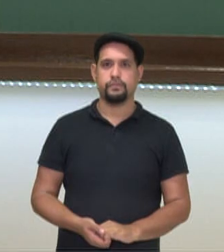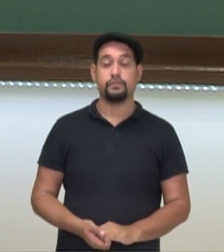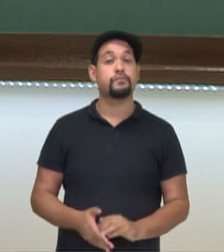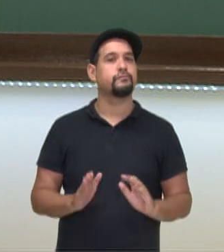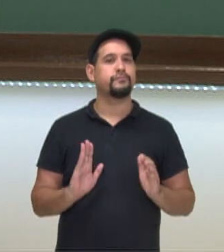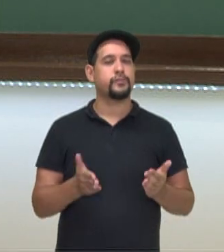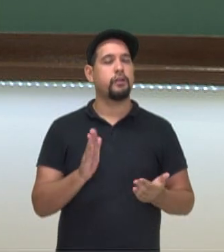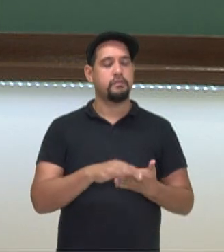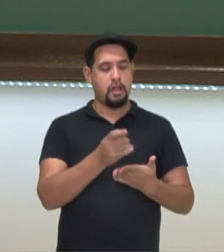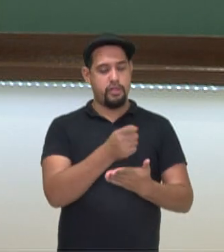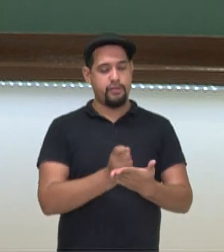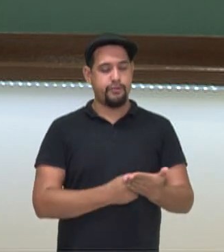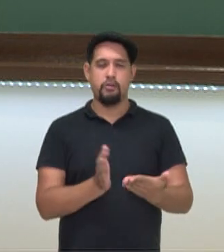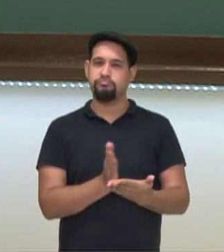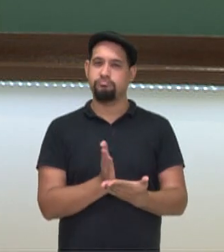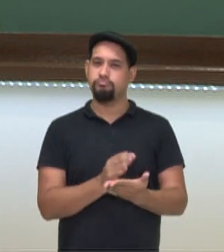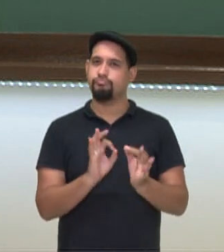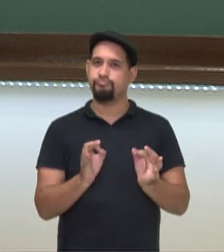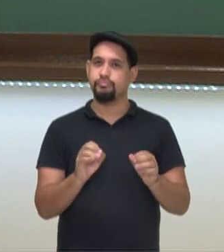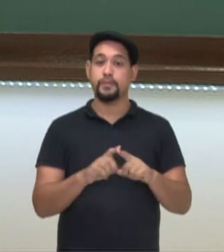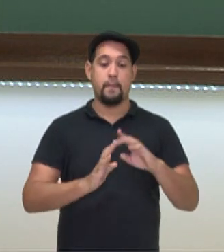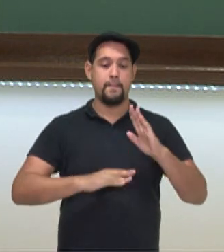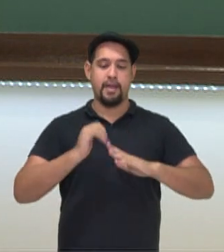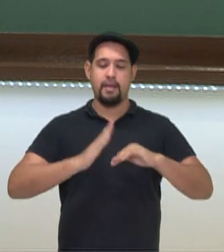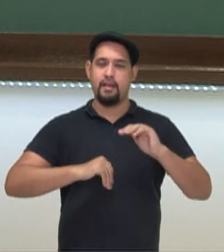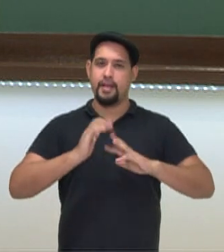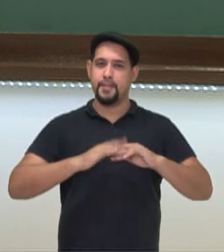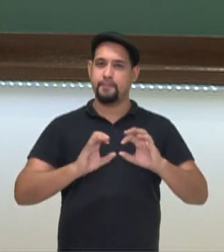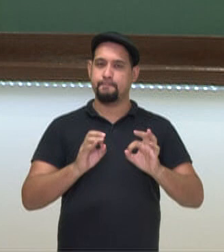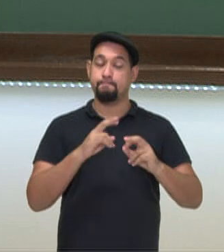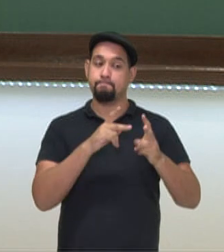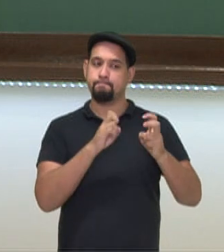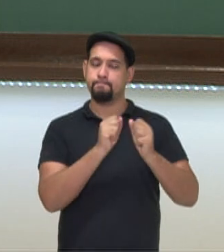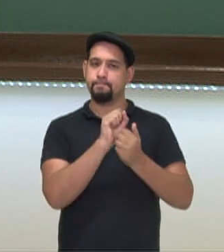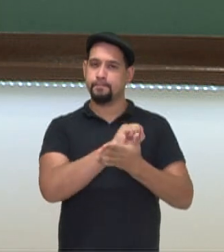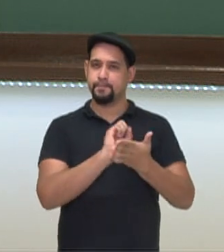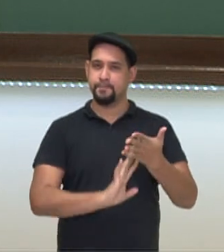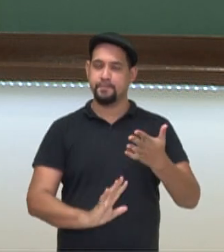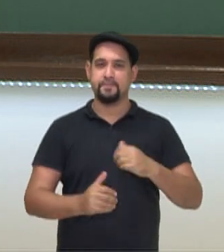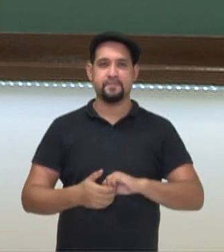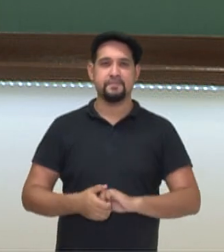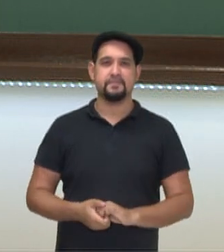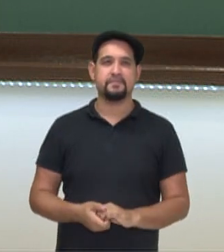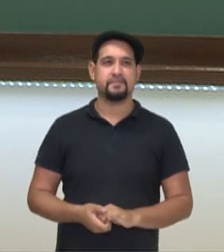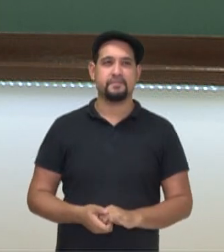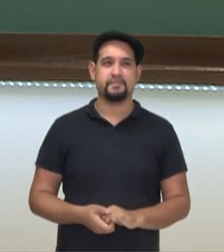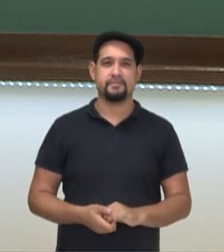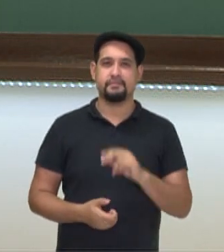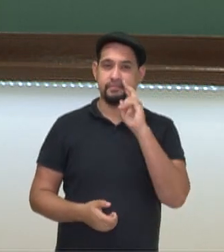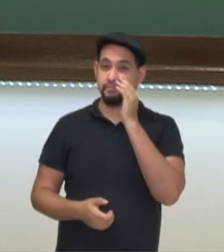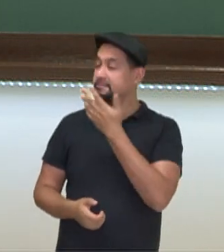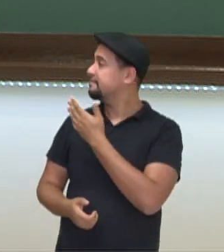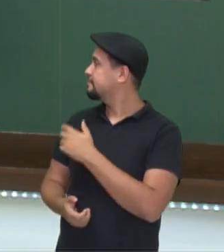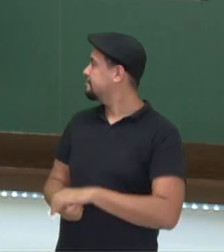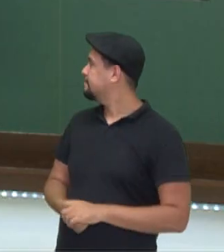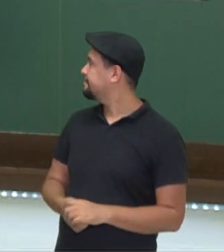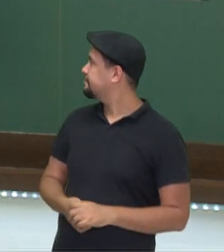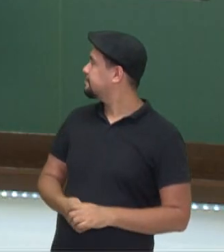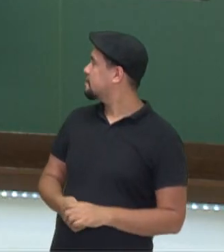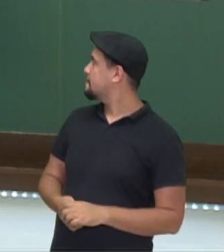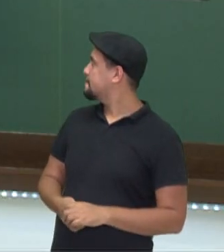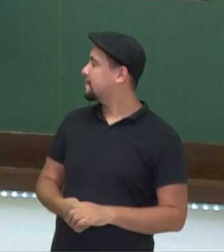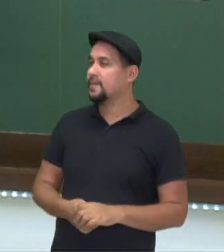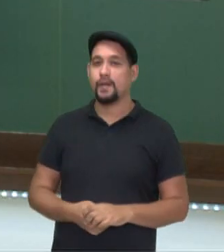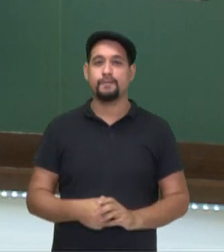Agora que você anotou tudo no seu caderno, vamos praticar essa ideia. Confere comigo o exercício. Ó,